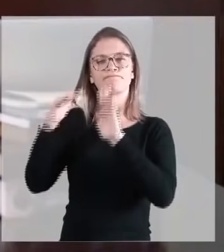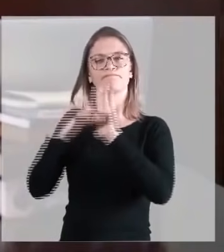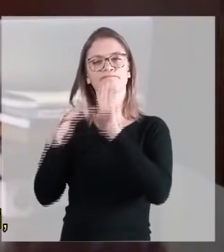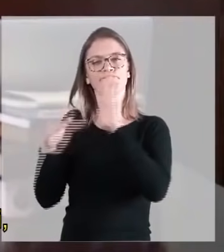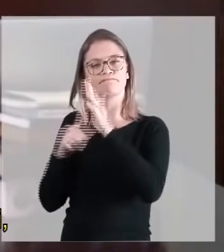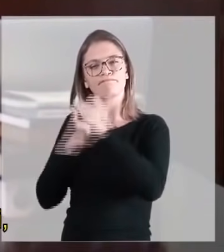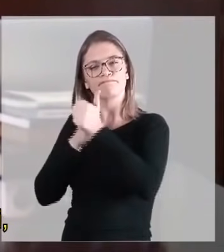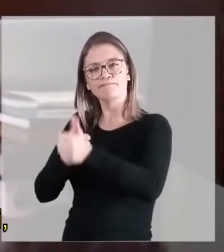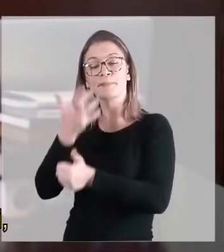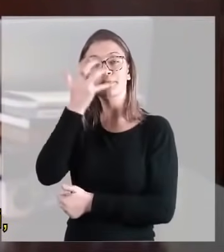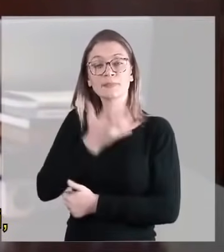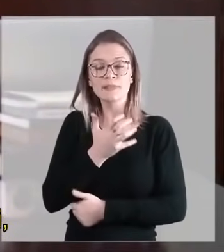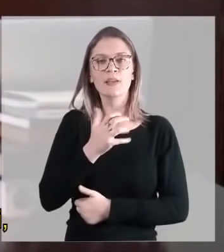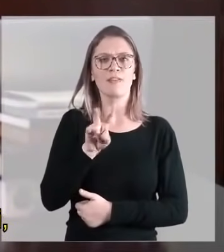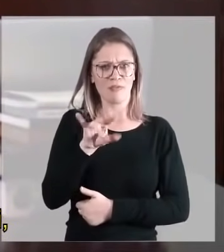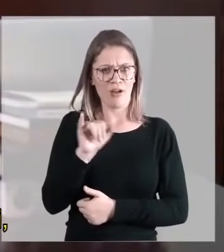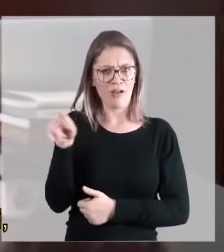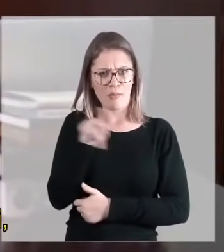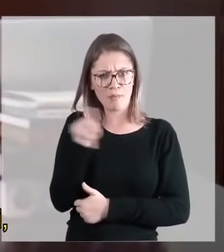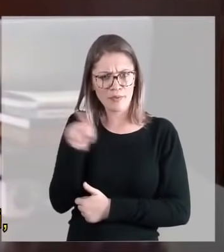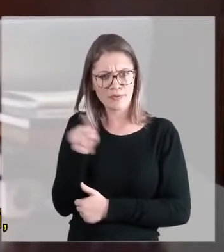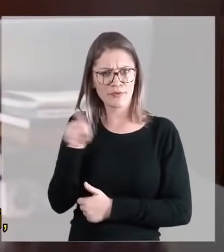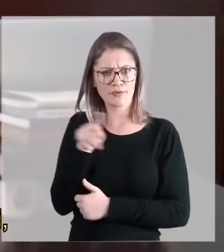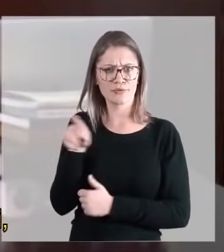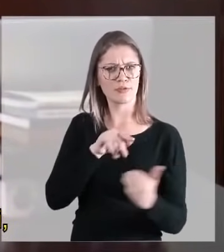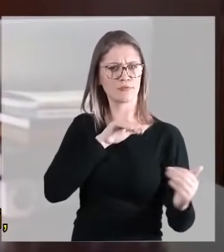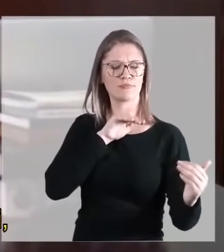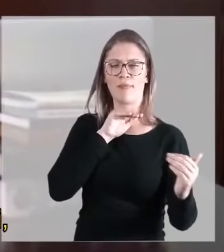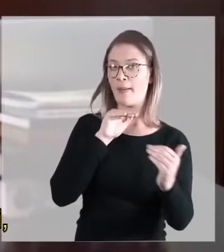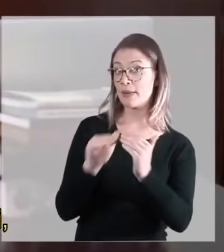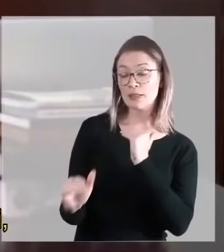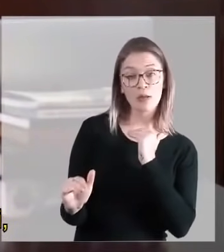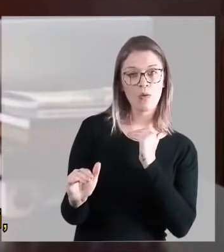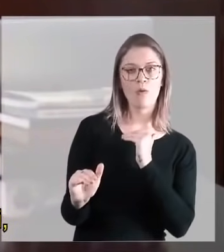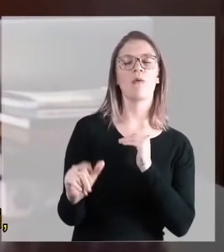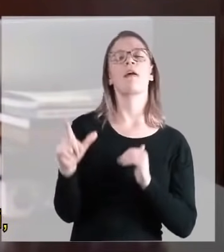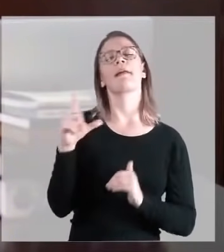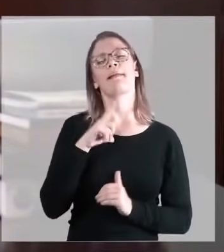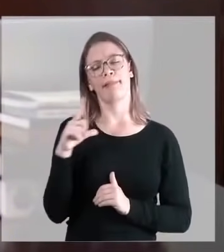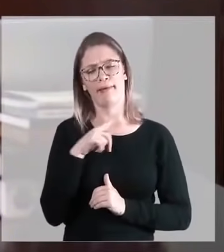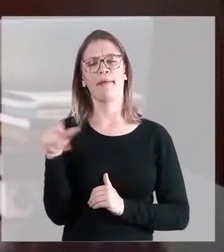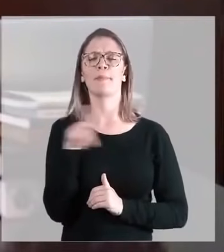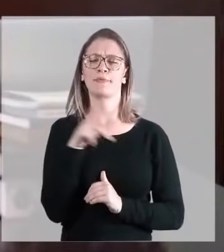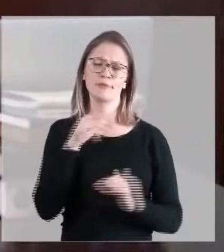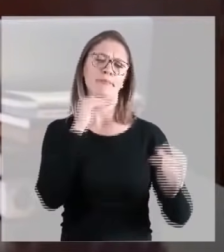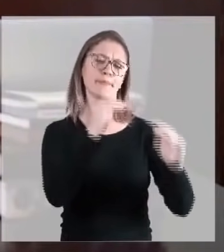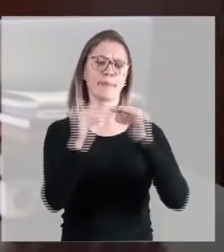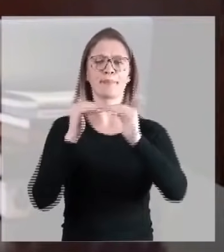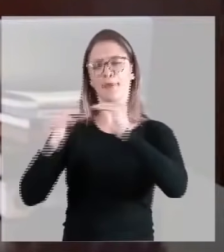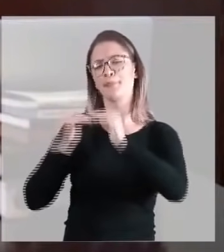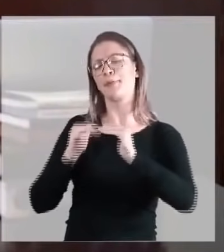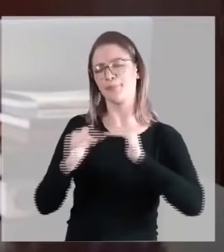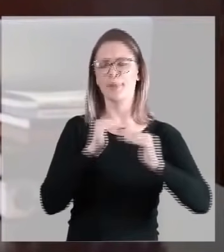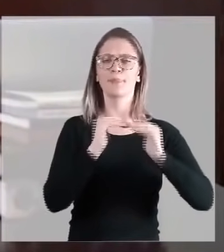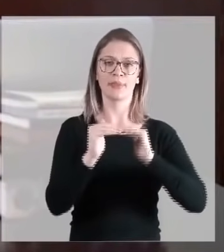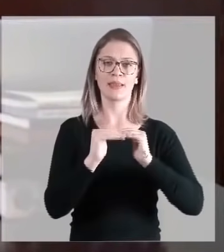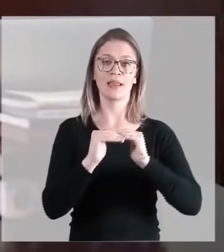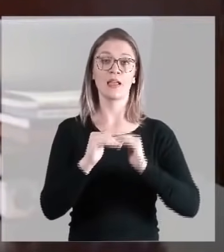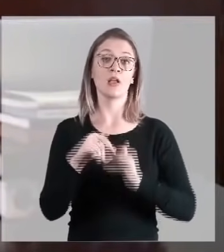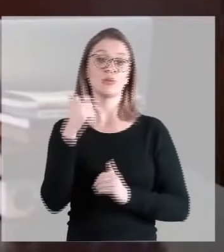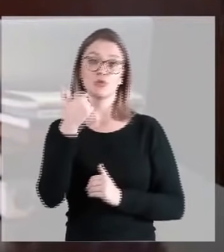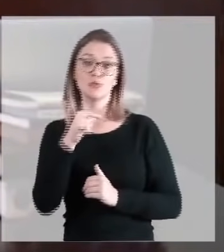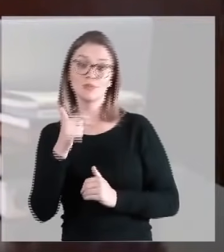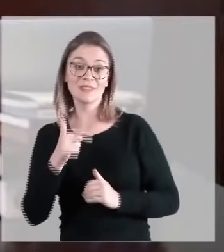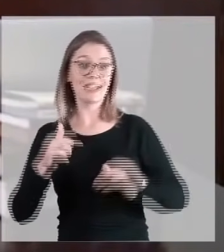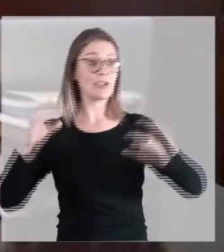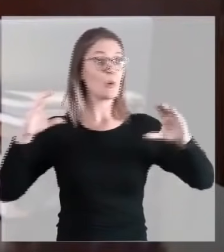ter rigor, por realmente ser séria, vai ter professores que discordam entre si, não terá consenso para a maior parte